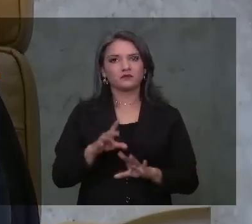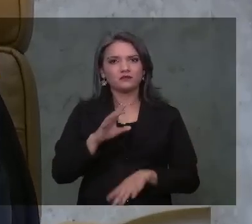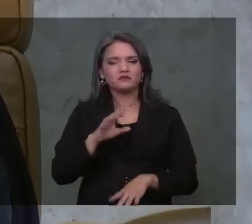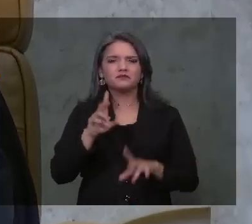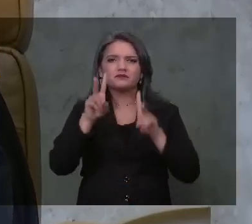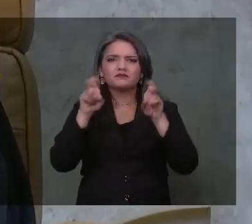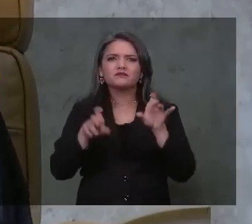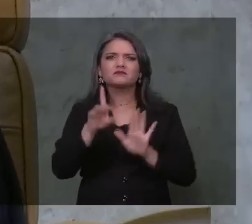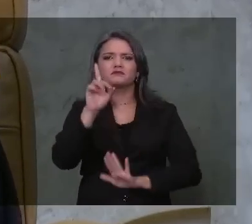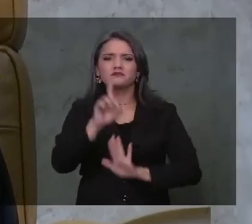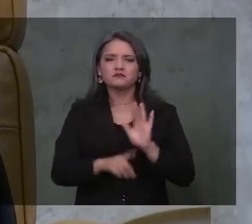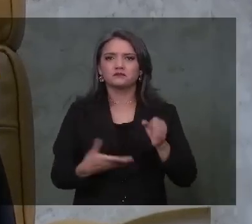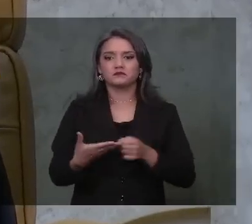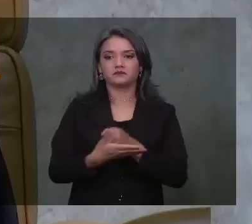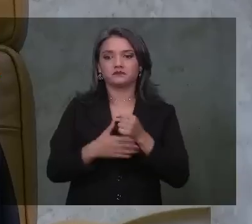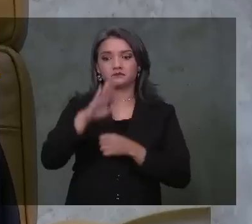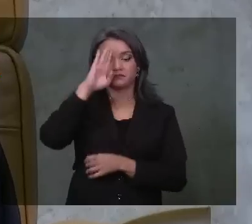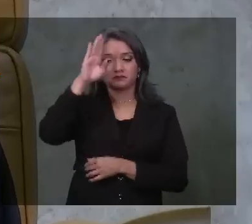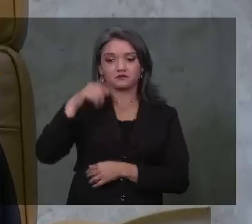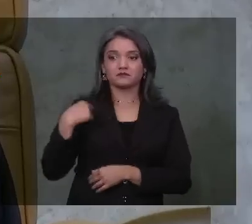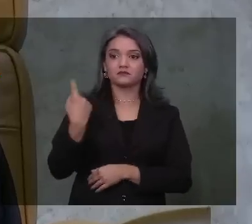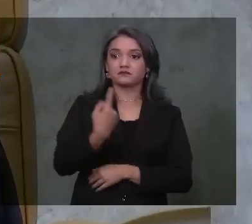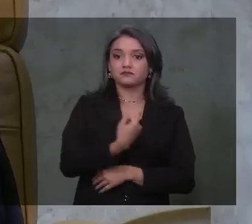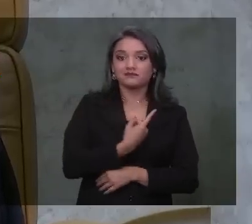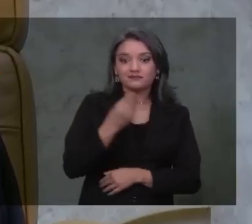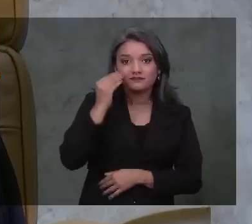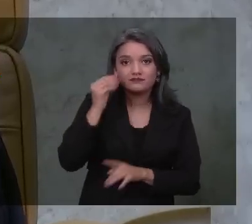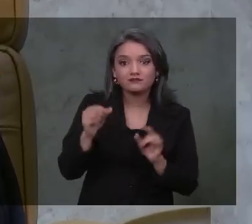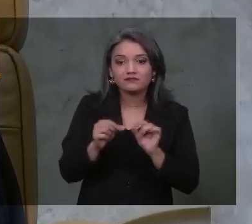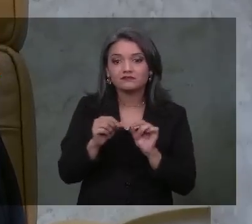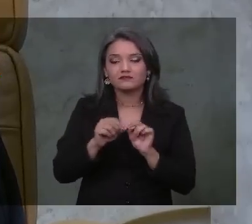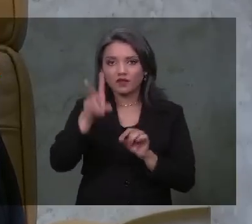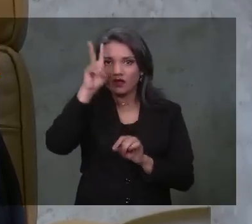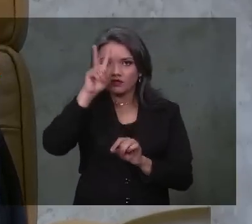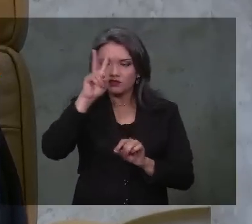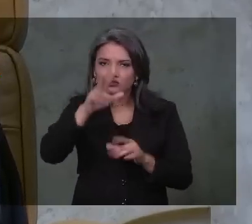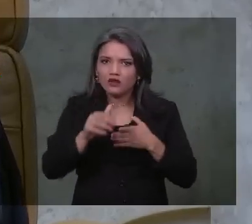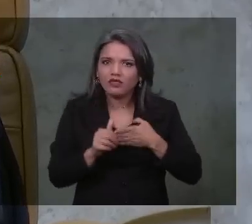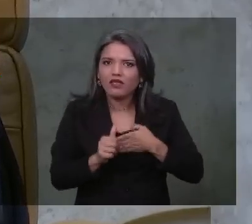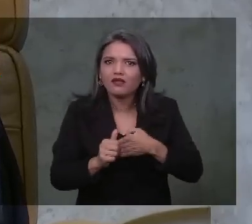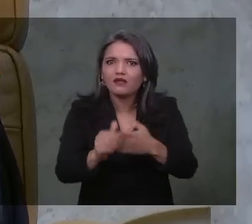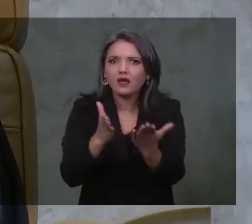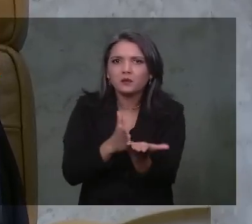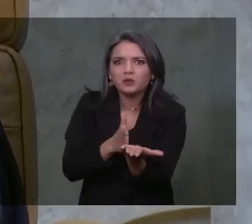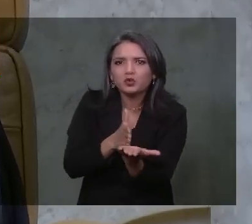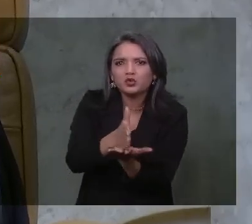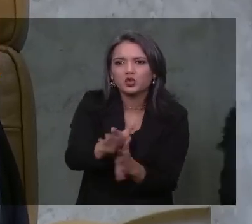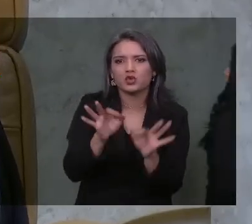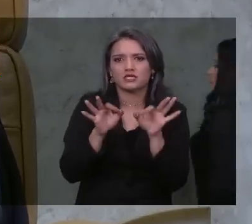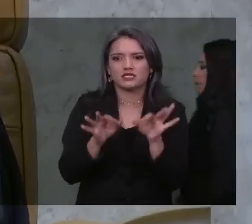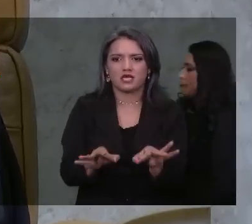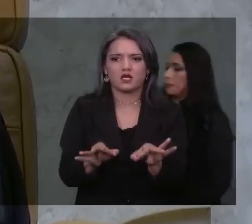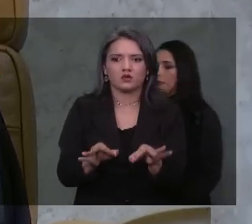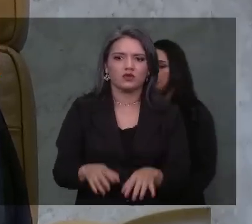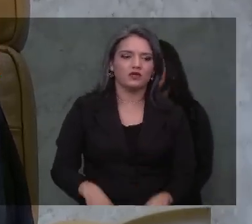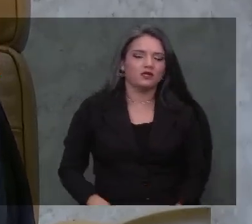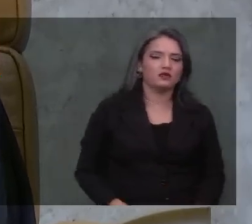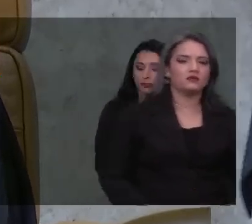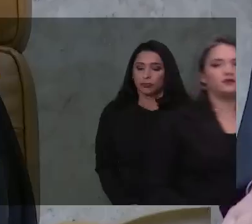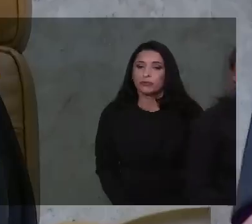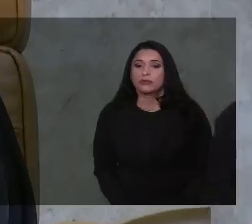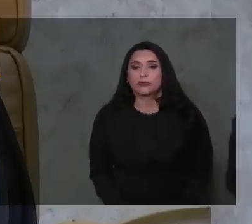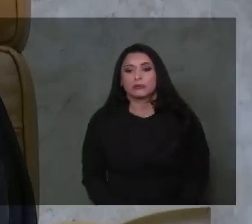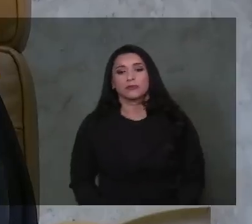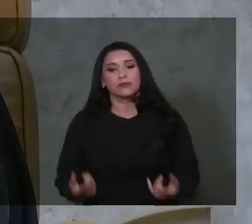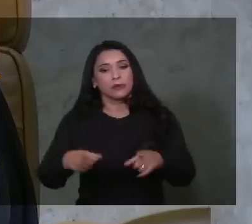fundamentais, temos procurado empurrar a história na direção certa. Temos sido parceiros da ascensão